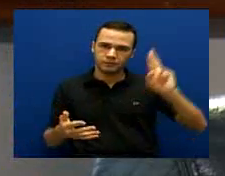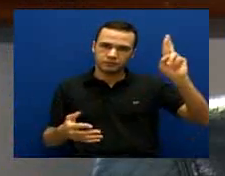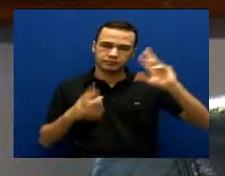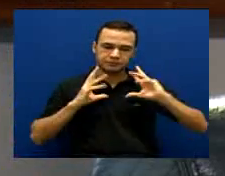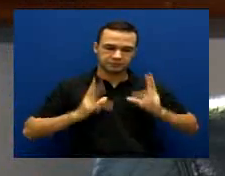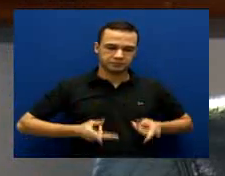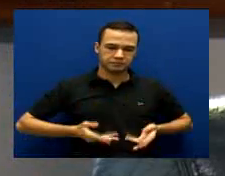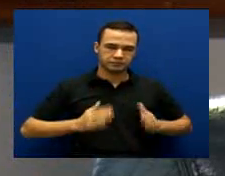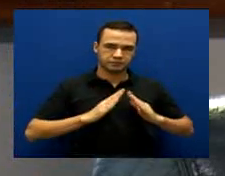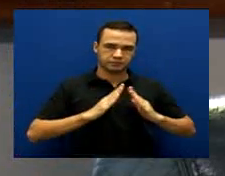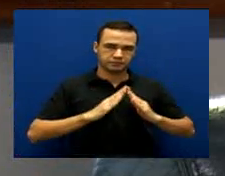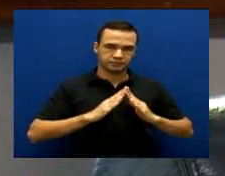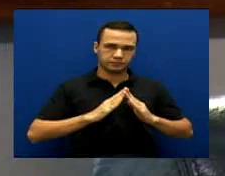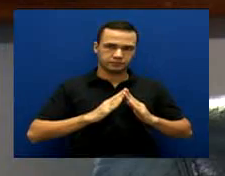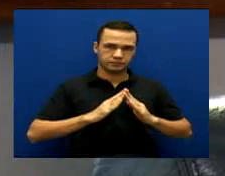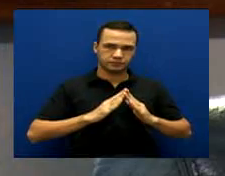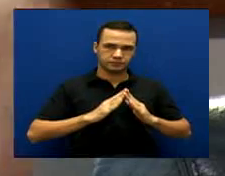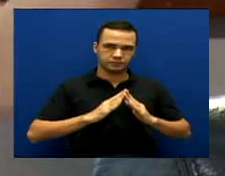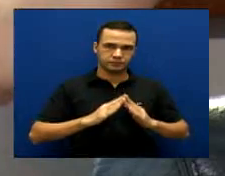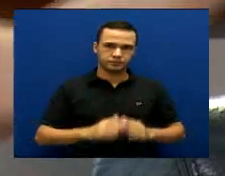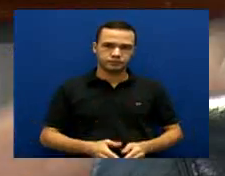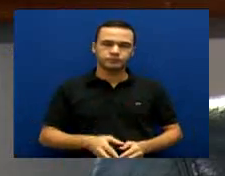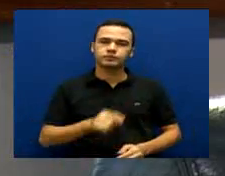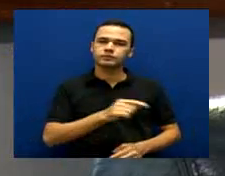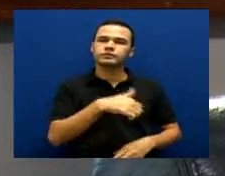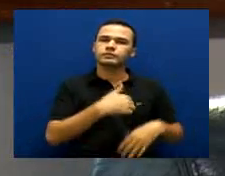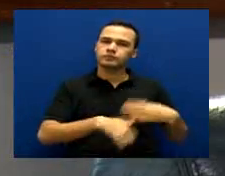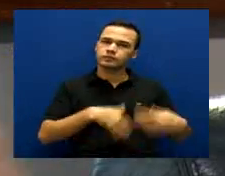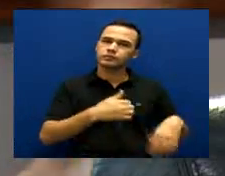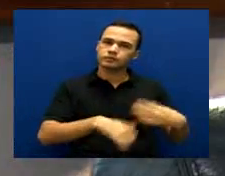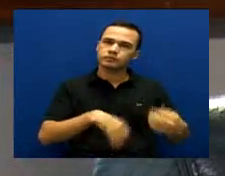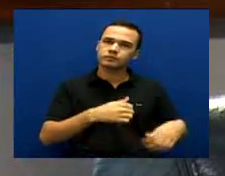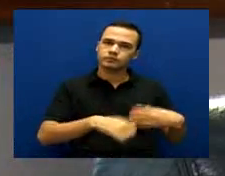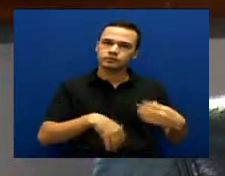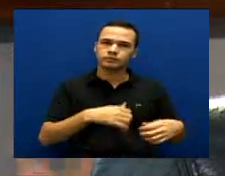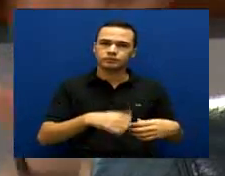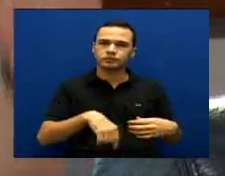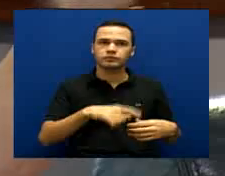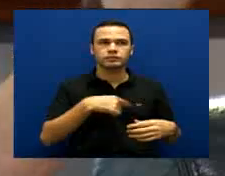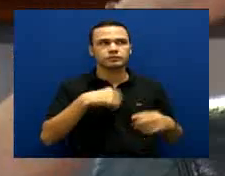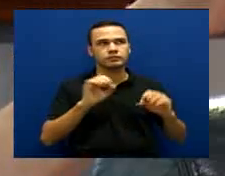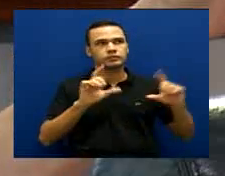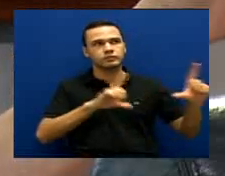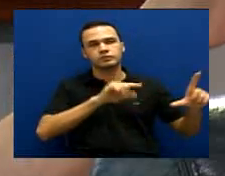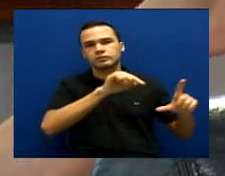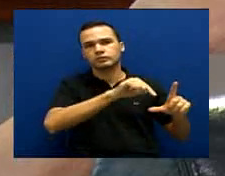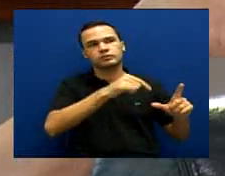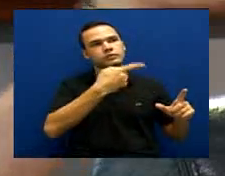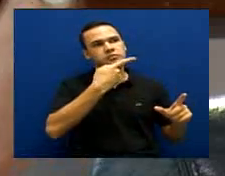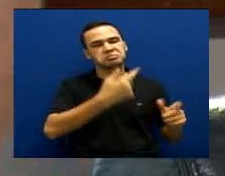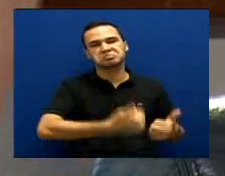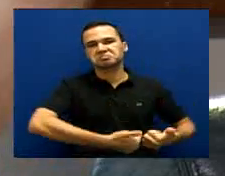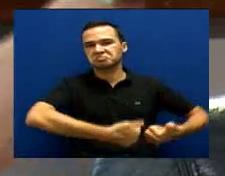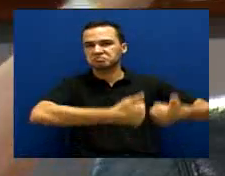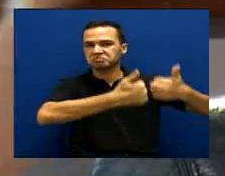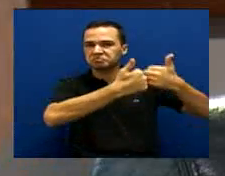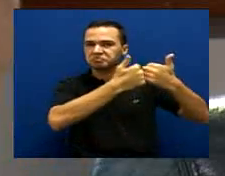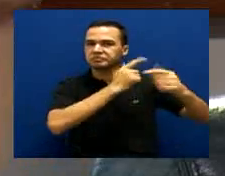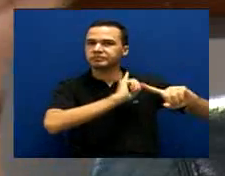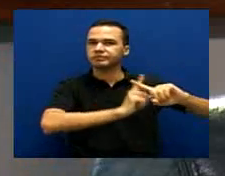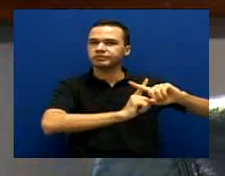santa casa apresentou uma contabilidade um quadro absolutamente positivo quando